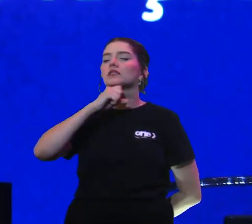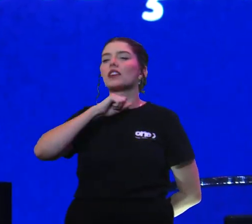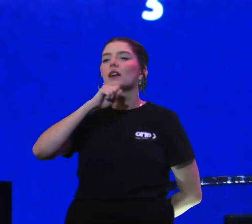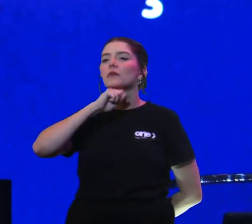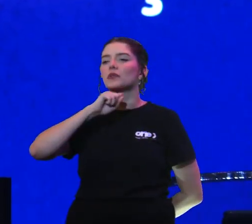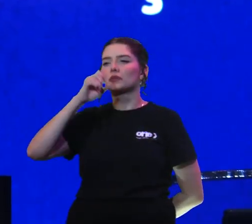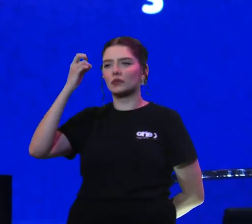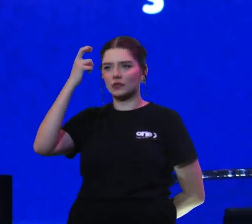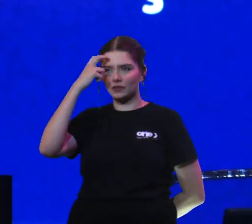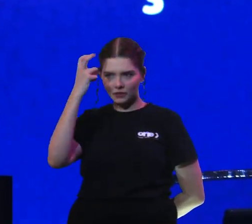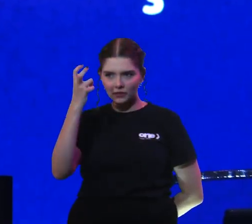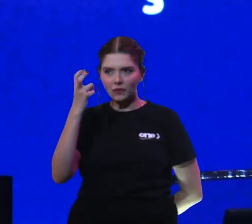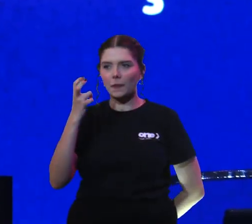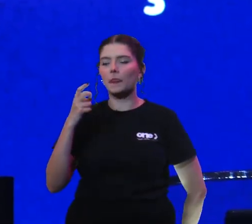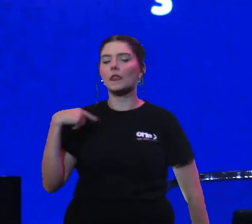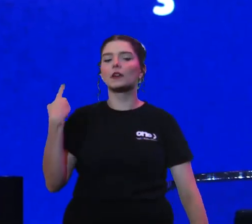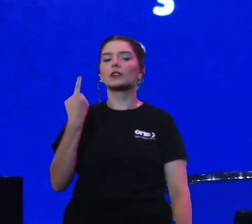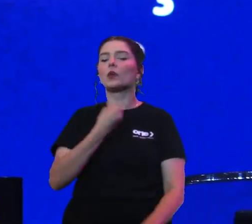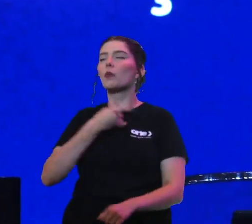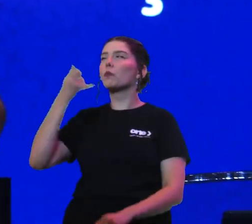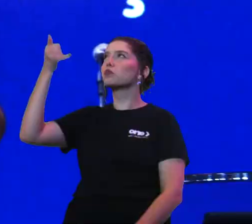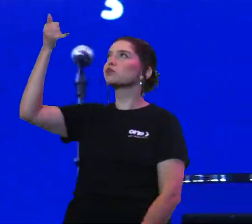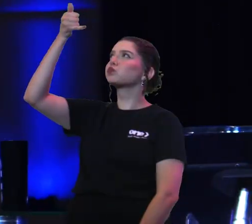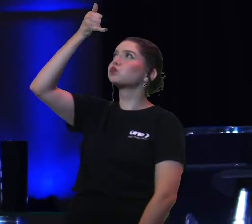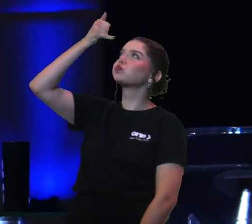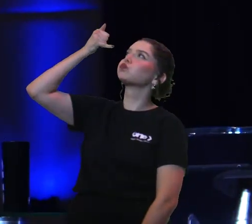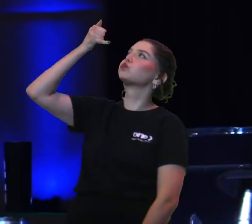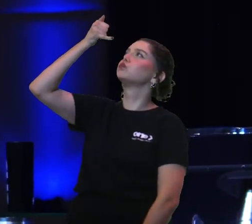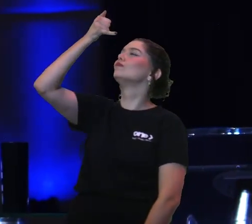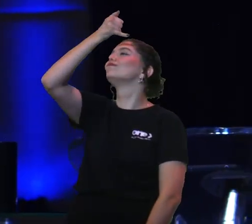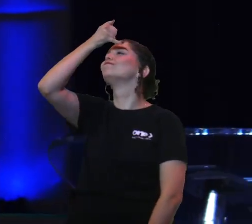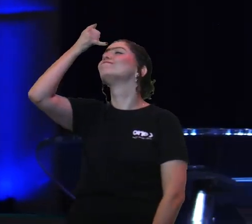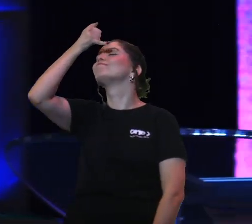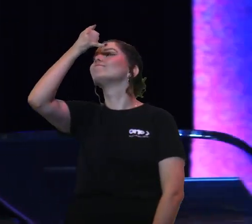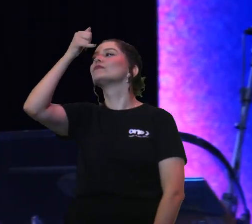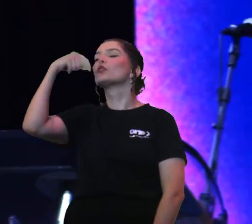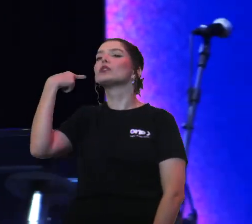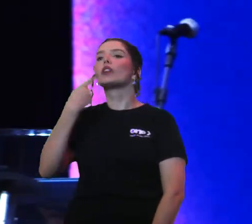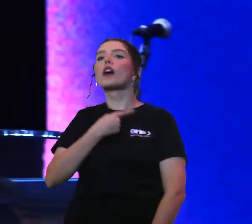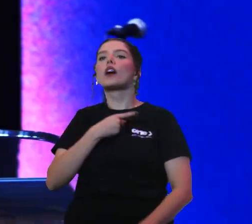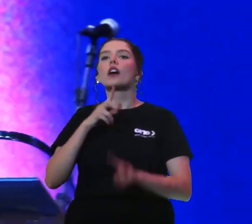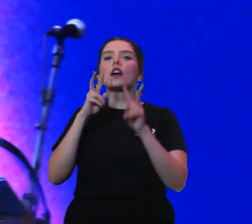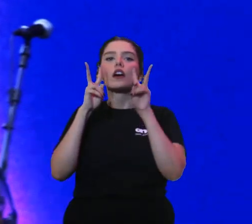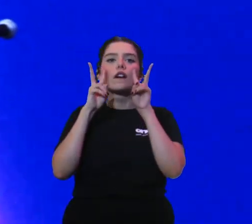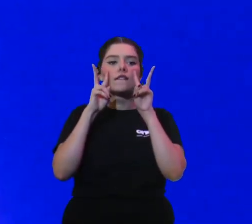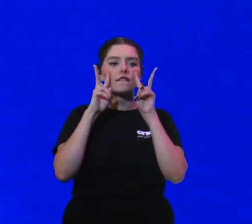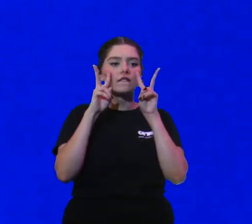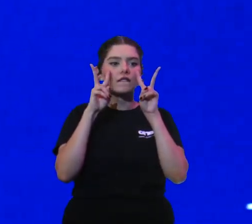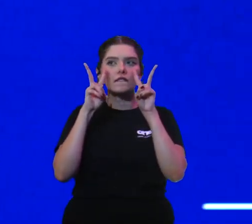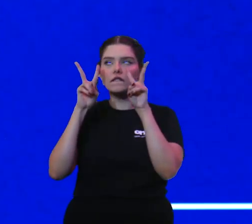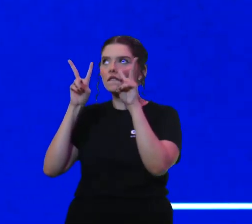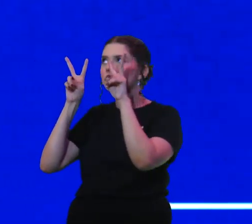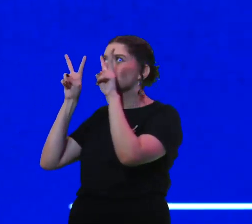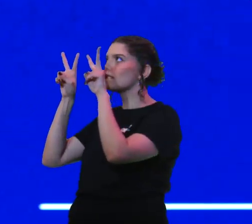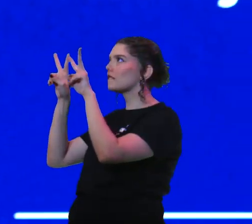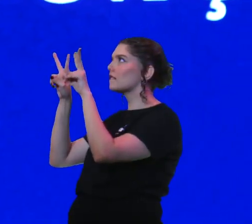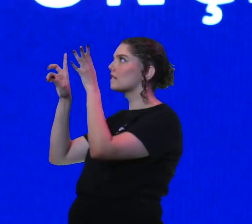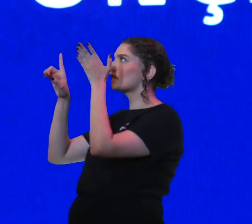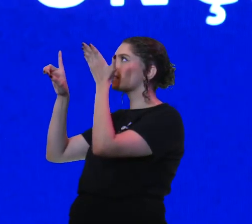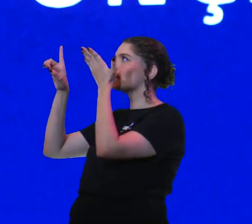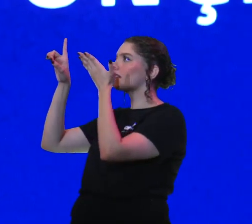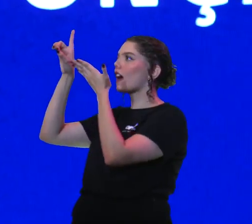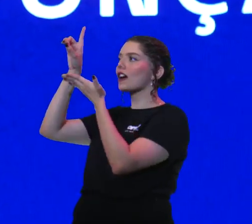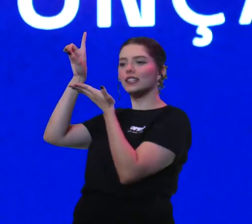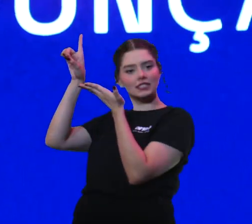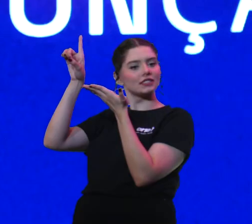nós ungimos os nossos olhos, nós estamos dizendo que os nossos olhos vão ser exclusivos para